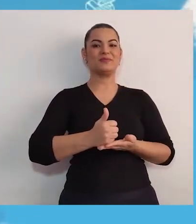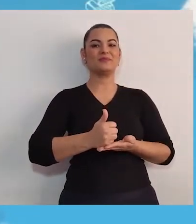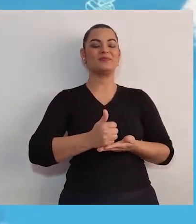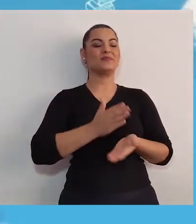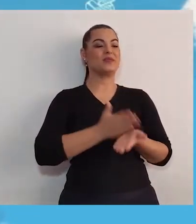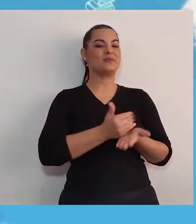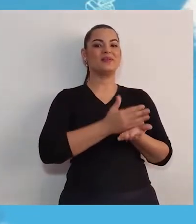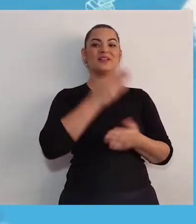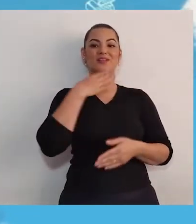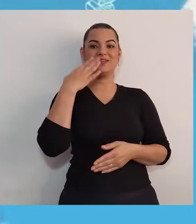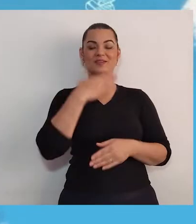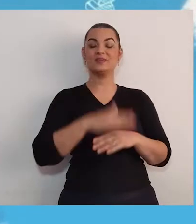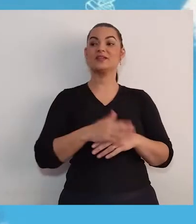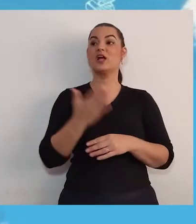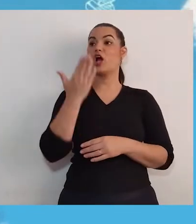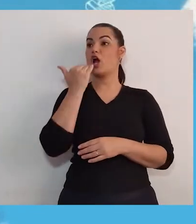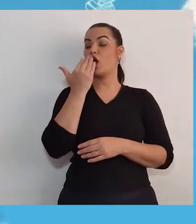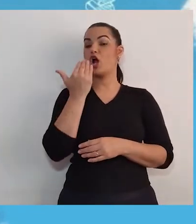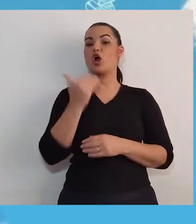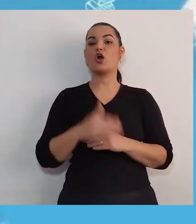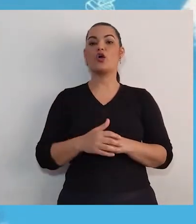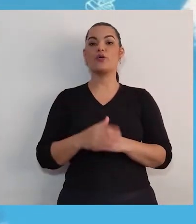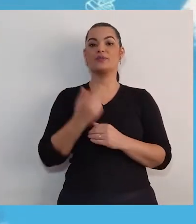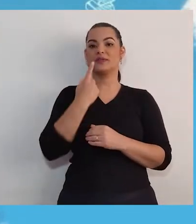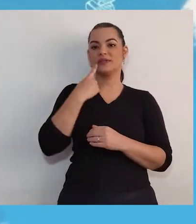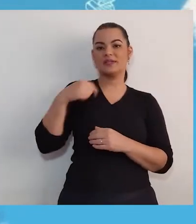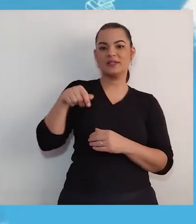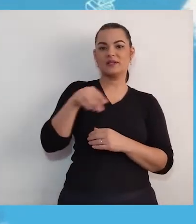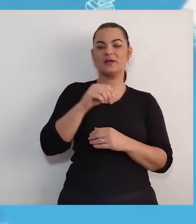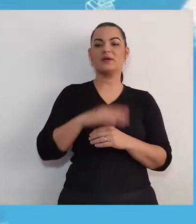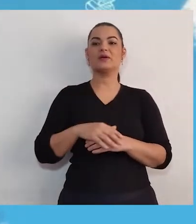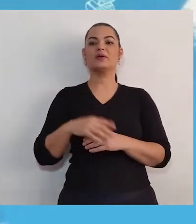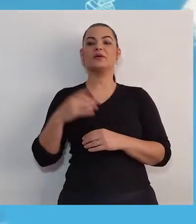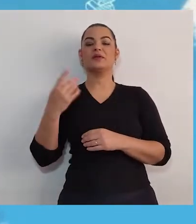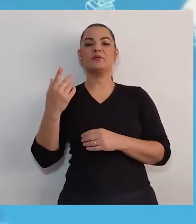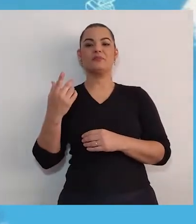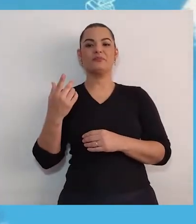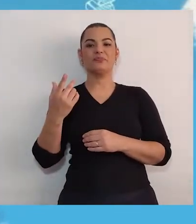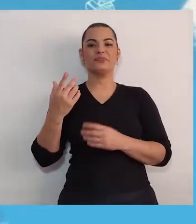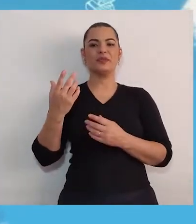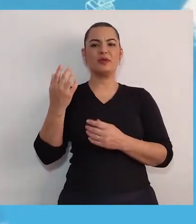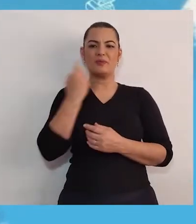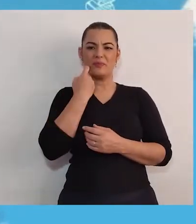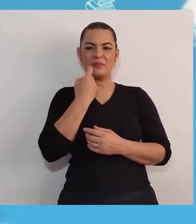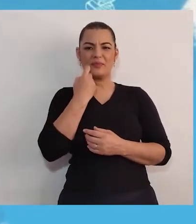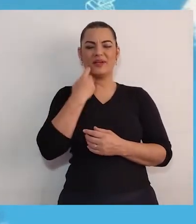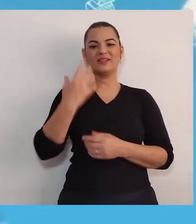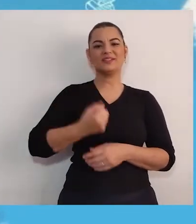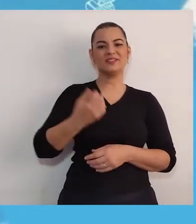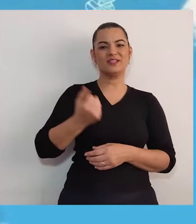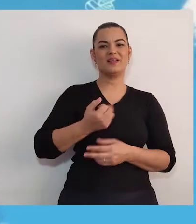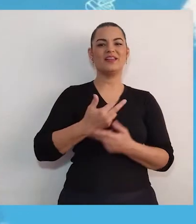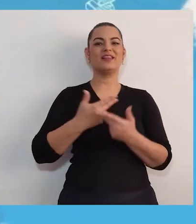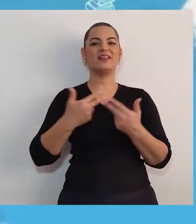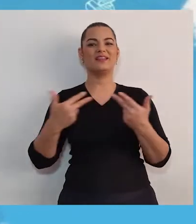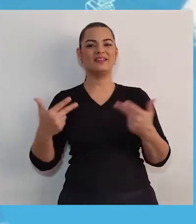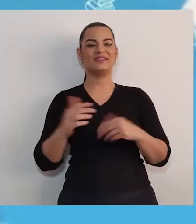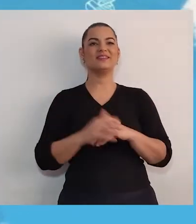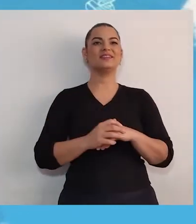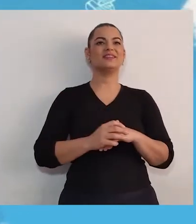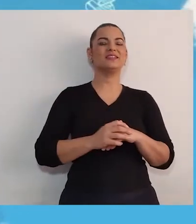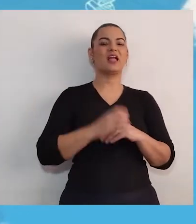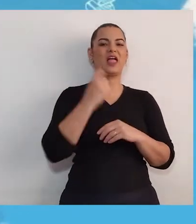são salgados: peixe, leite, ovos e carne. Azedo, abacaxi e romã.